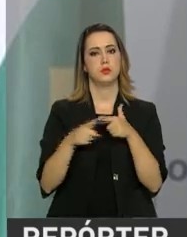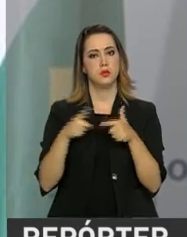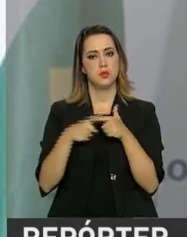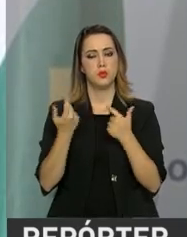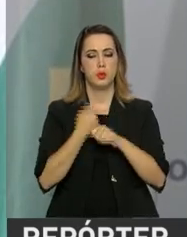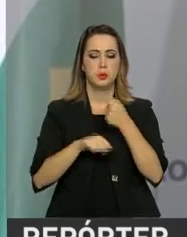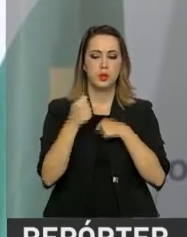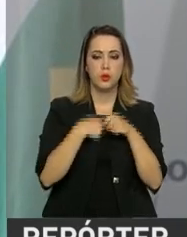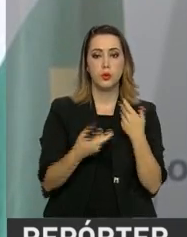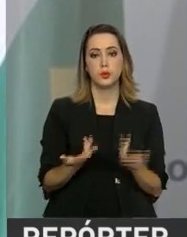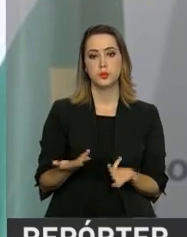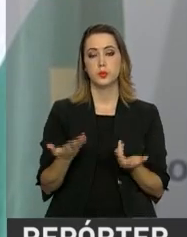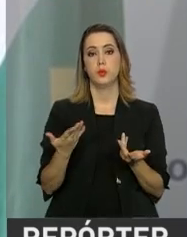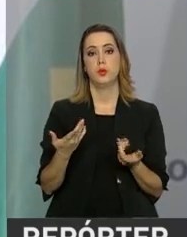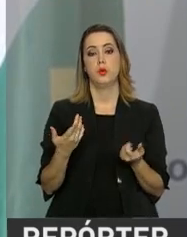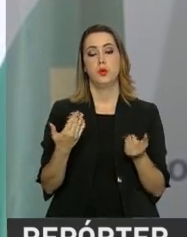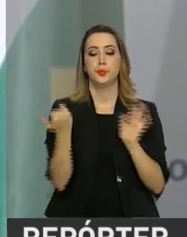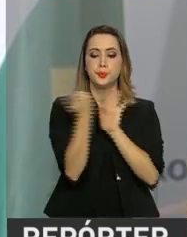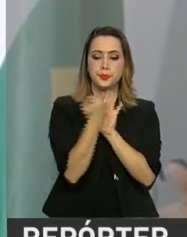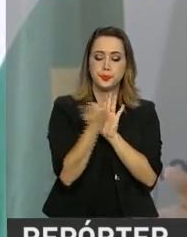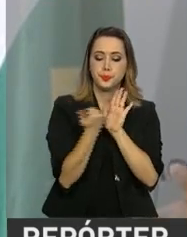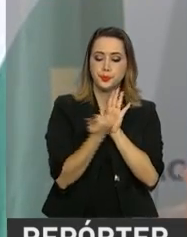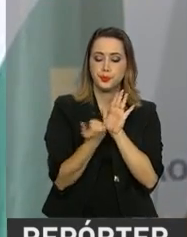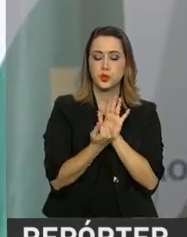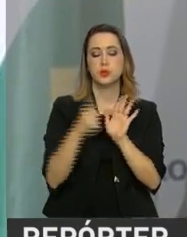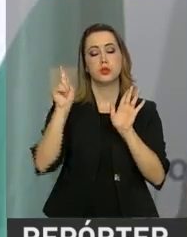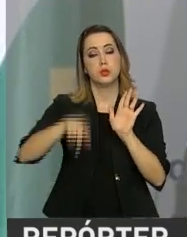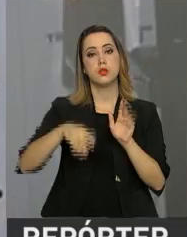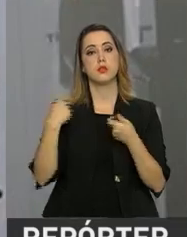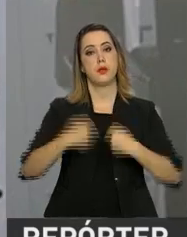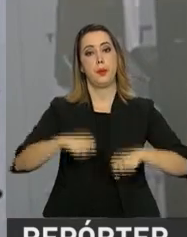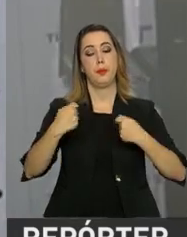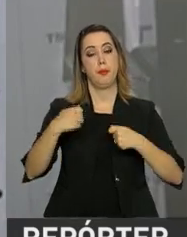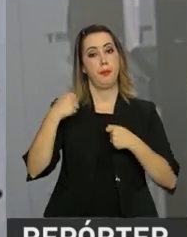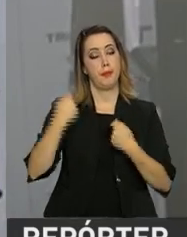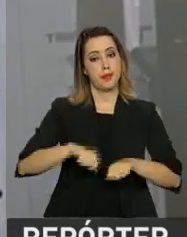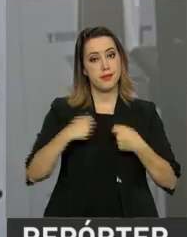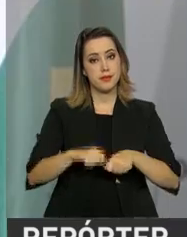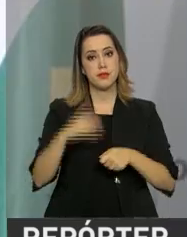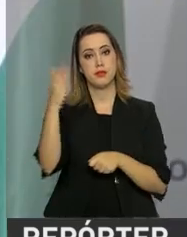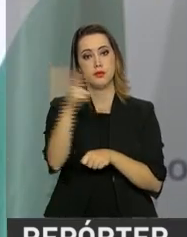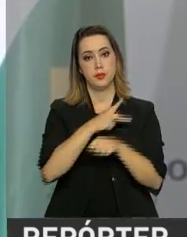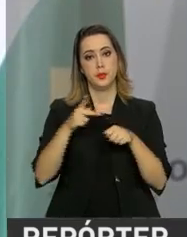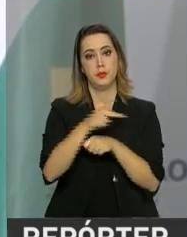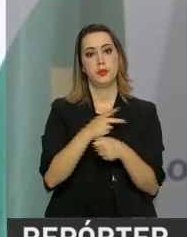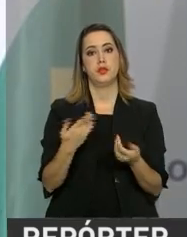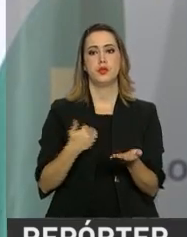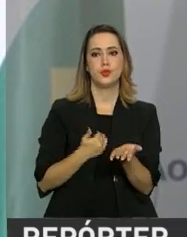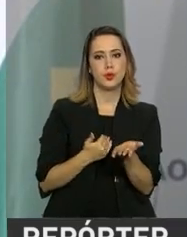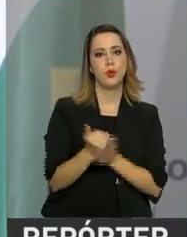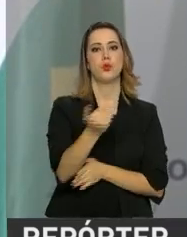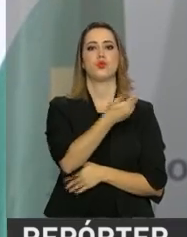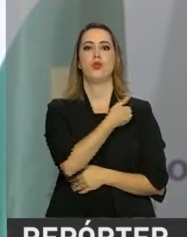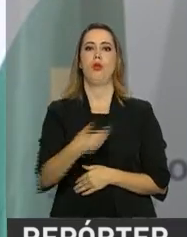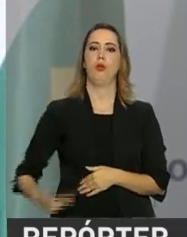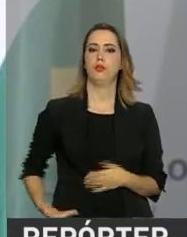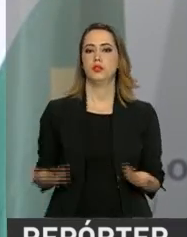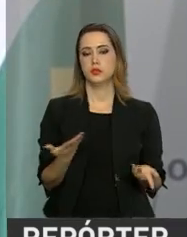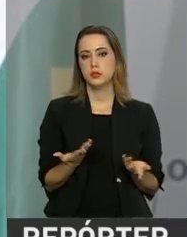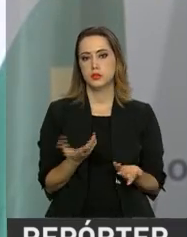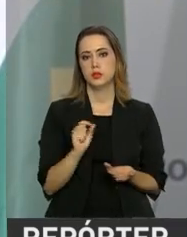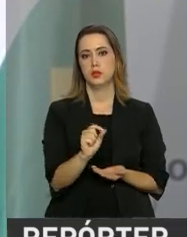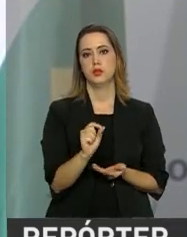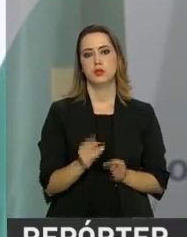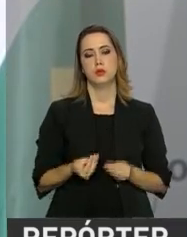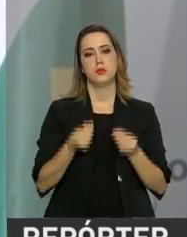medidas né Elas são fundamentais para o país e para a governança a construção civil é um uma das maneiras de